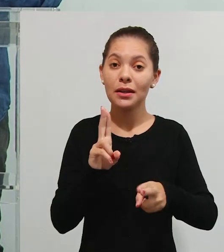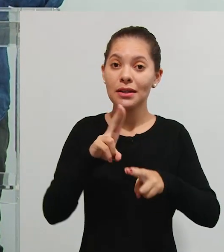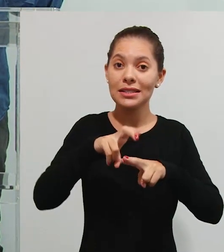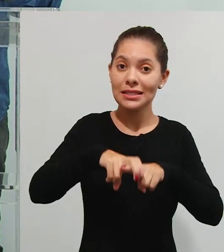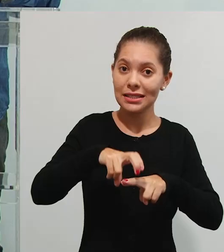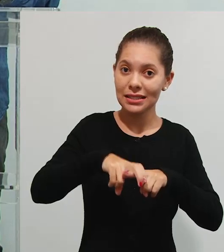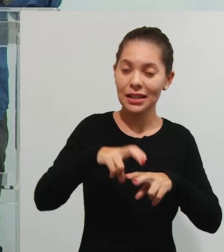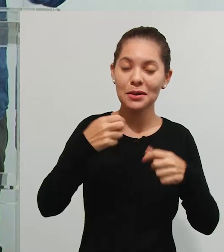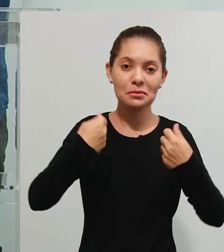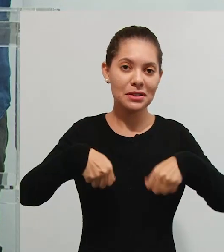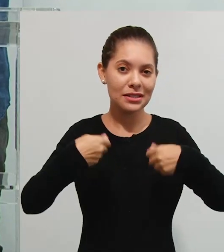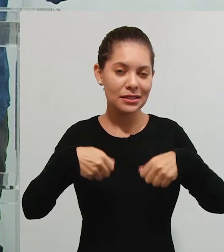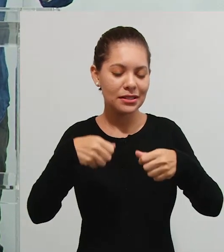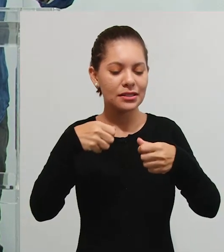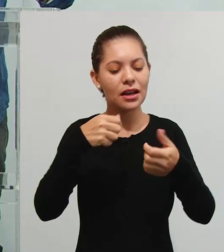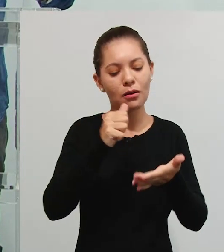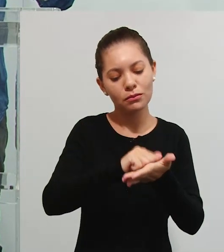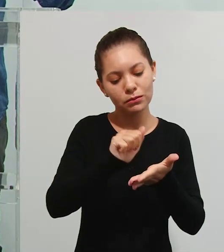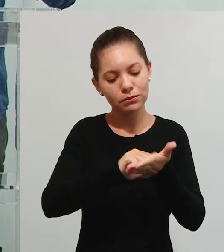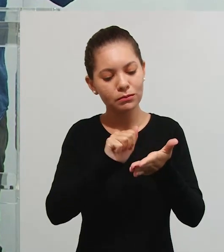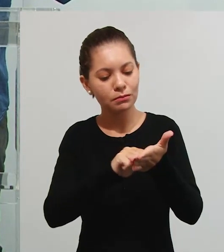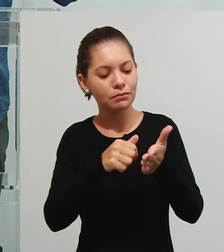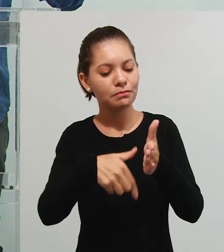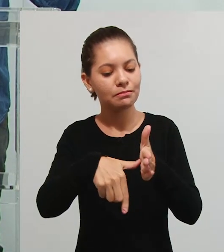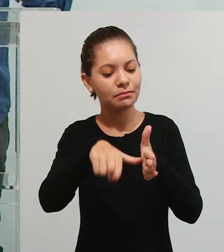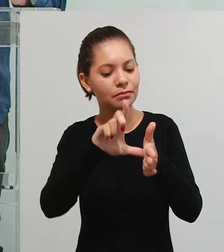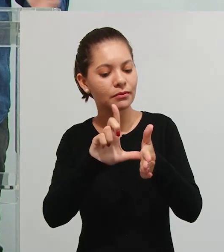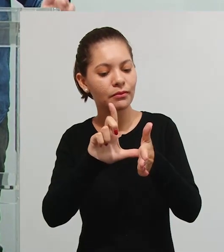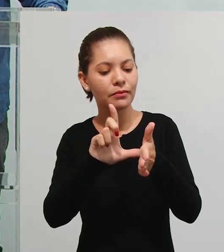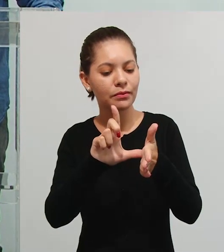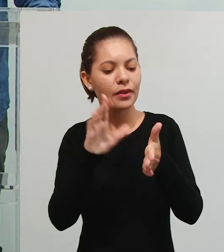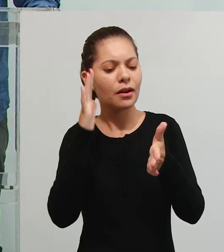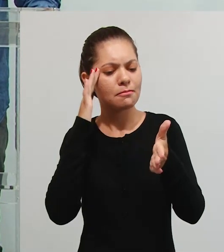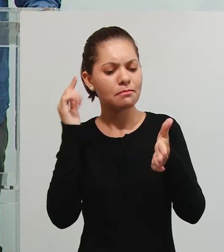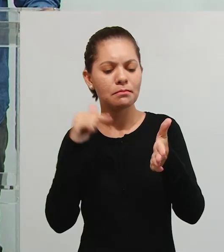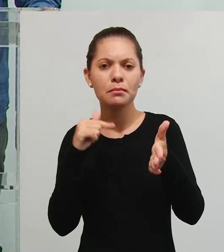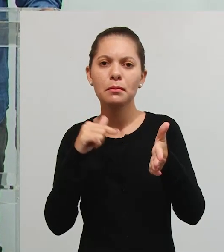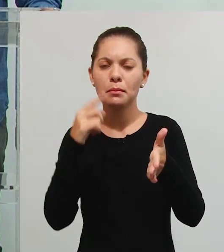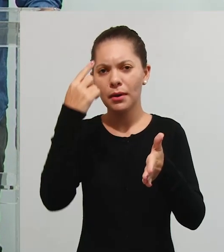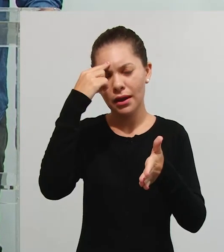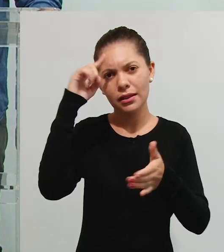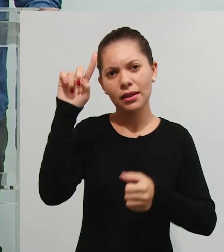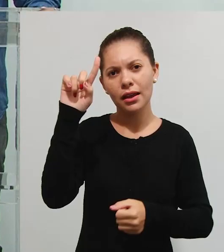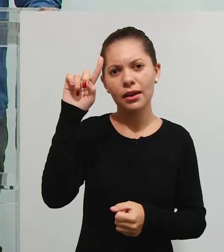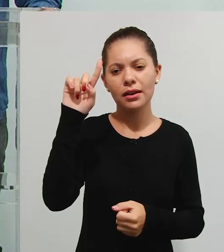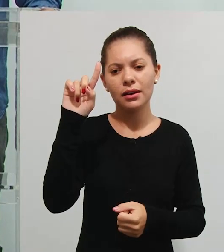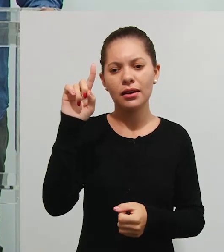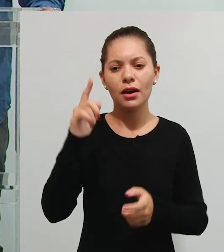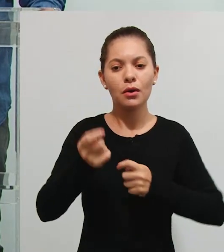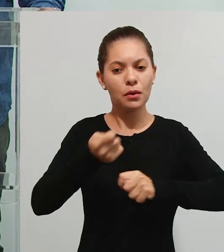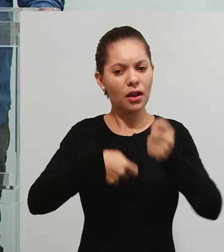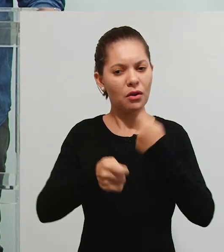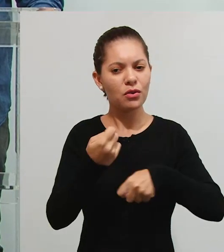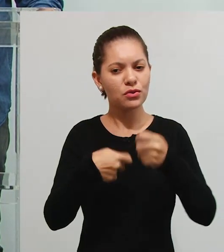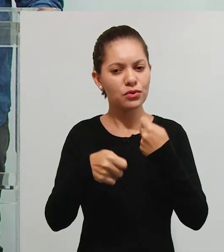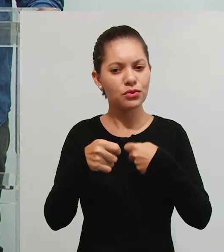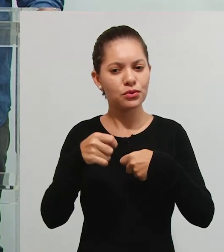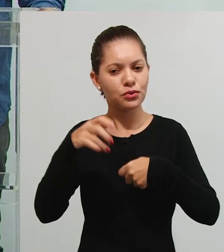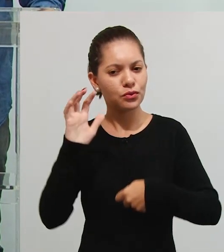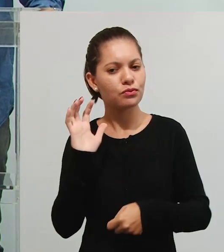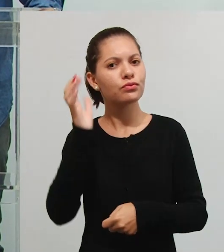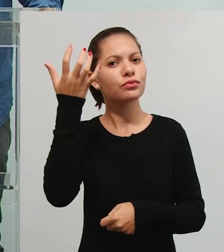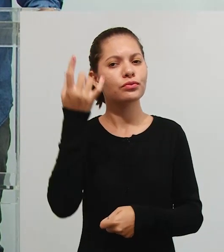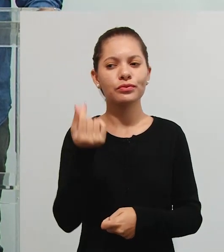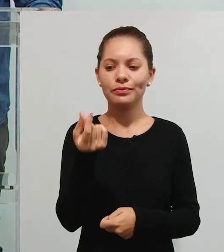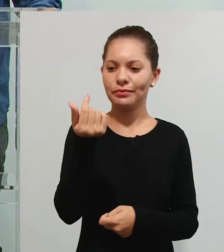para fazer o planejamento, você não se prepara. Você não sabe se a sua empresa, se a sua ideia, se esse seu negócio realmente ele vai